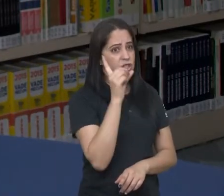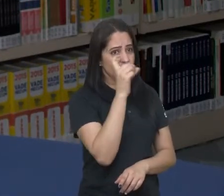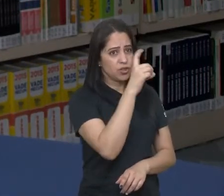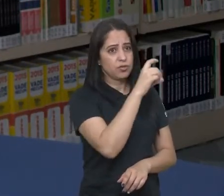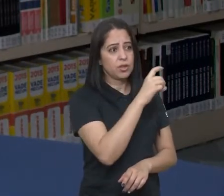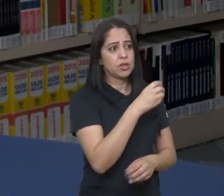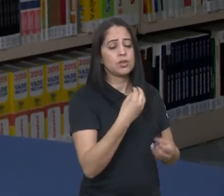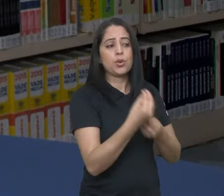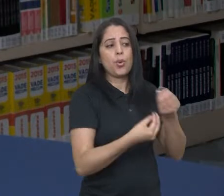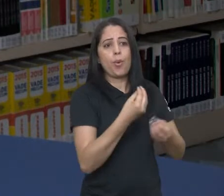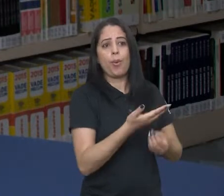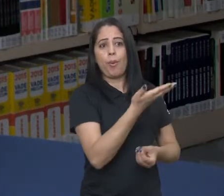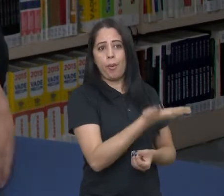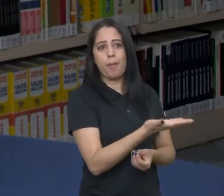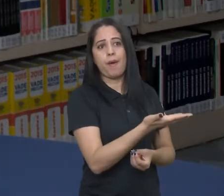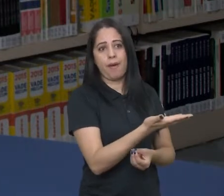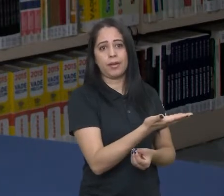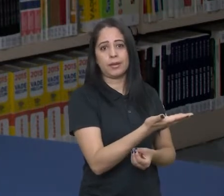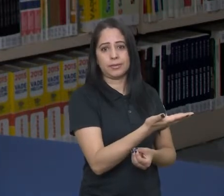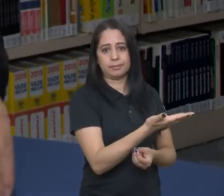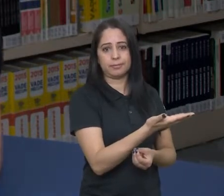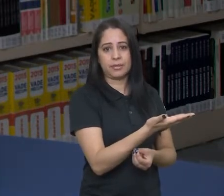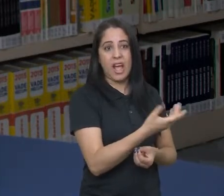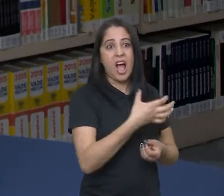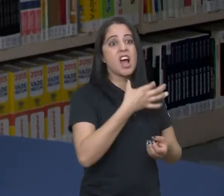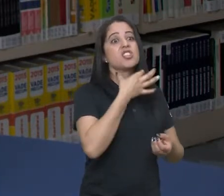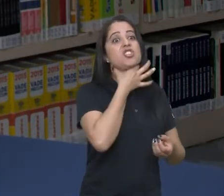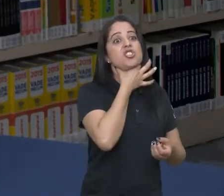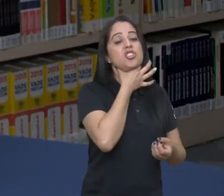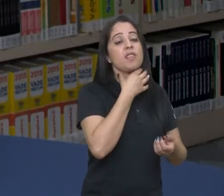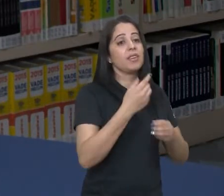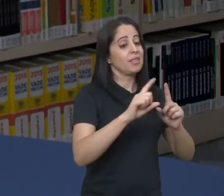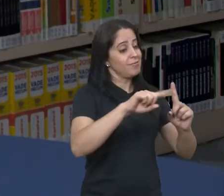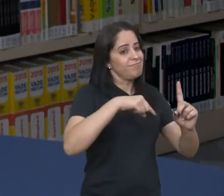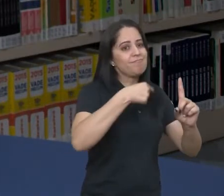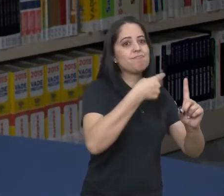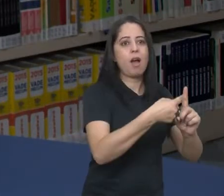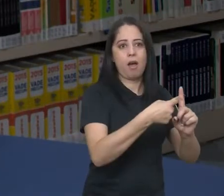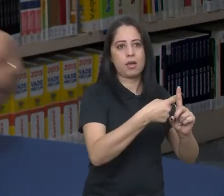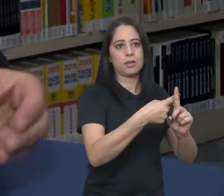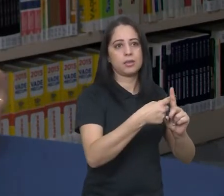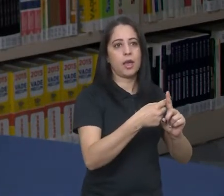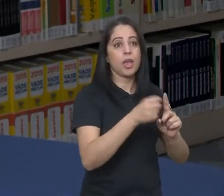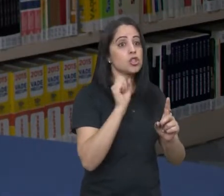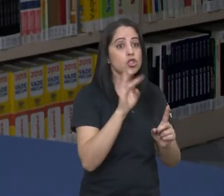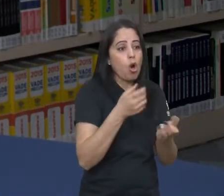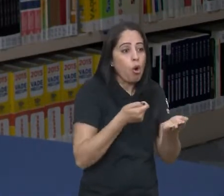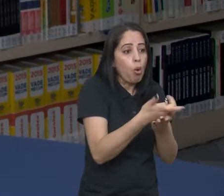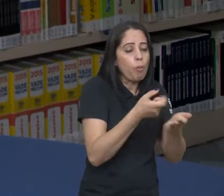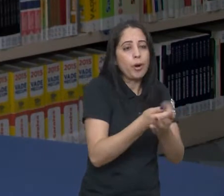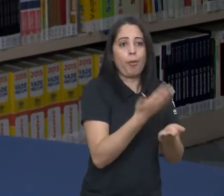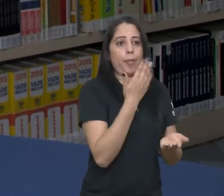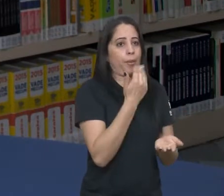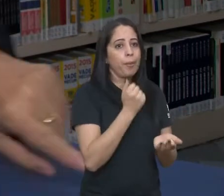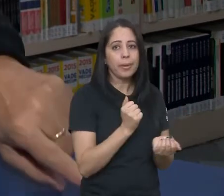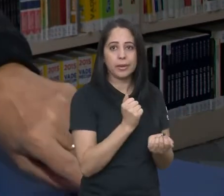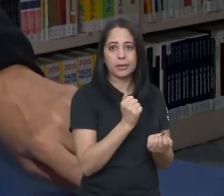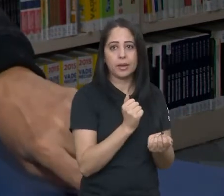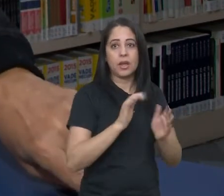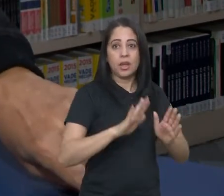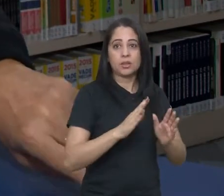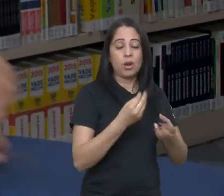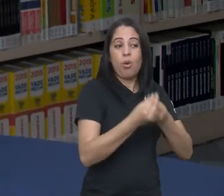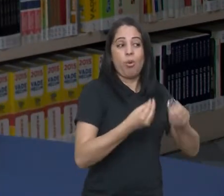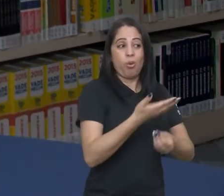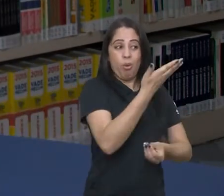essas pessoas, a renda dela, a receita que ela tem, é tudo usado na alimentação. Então, essa pessoa